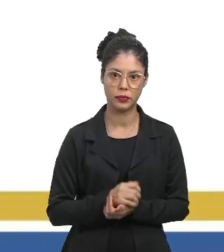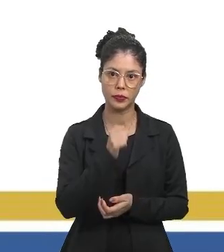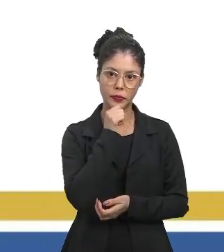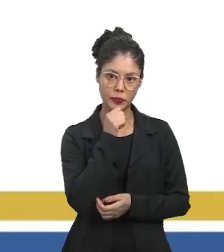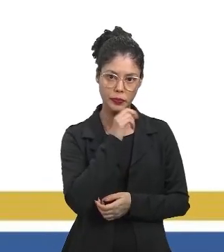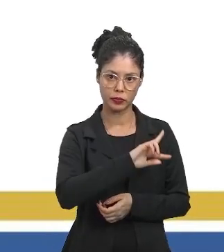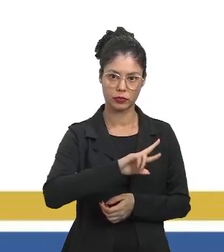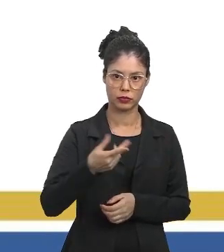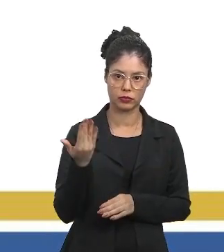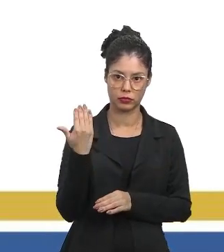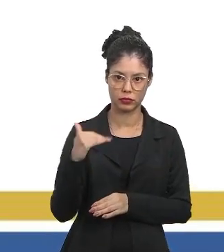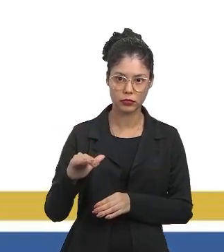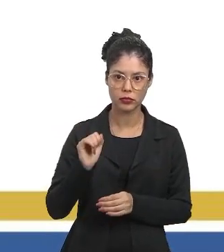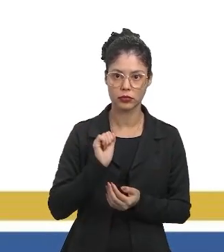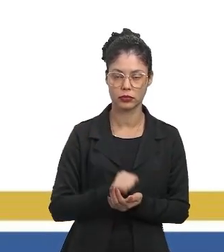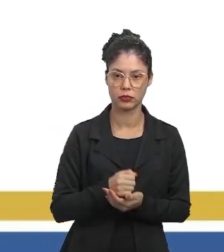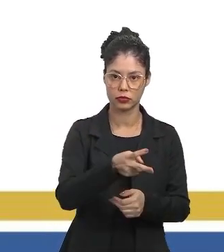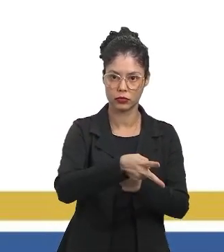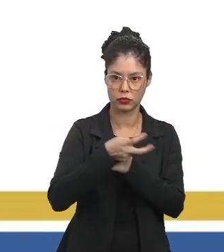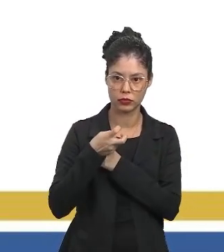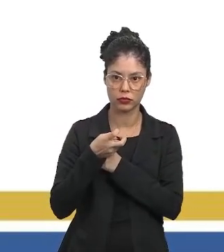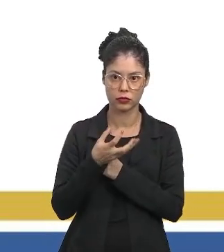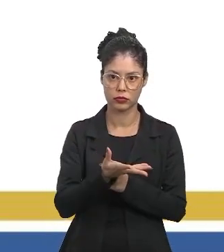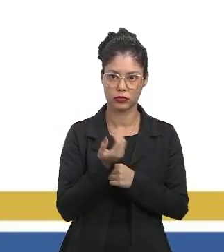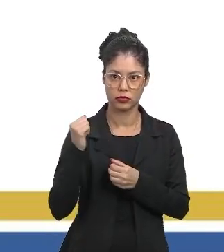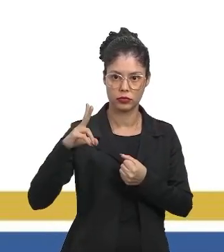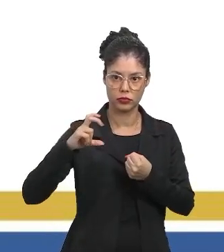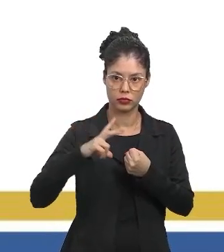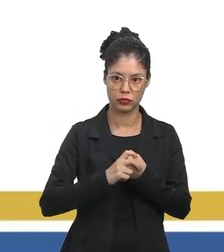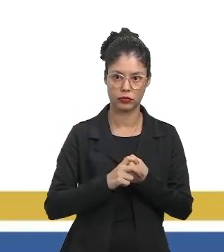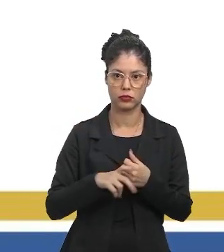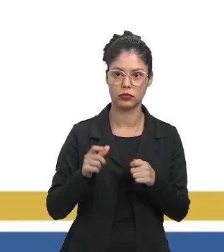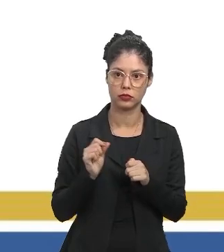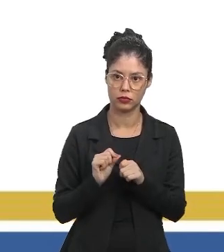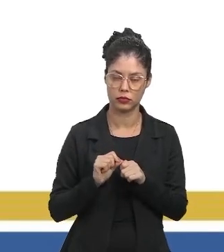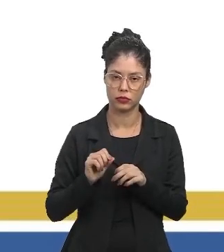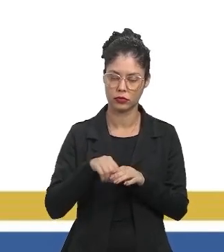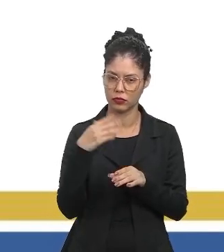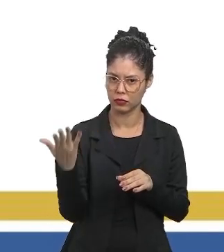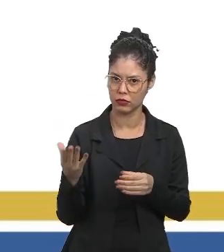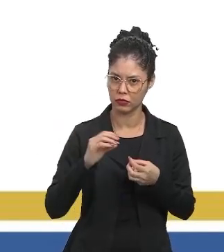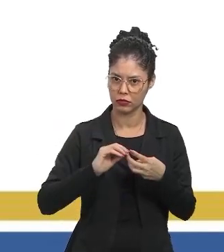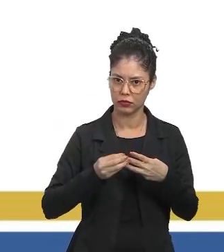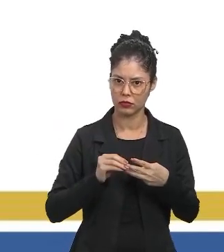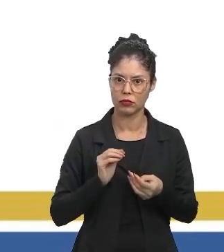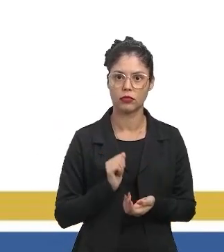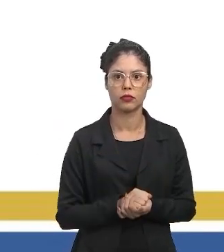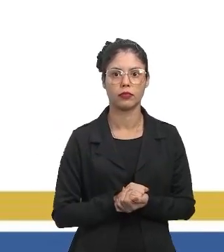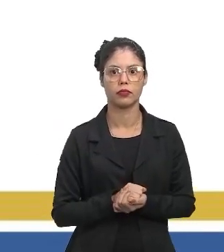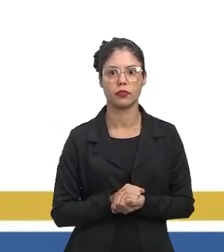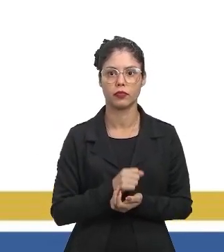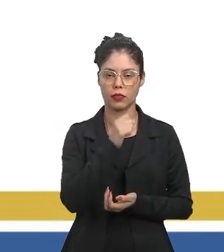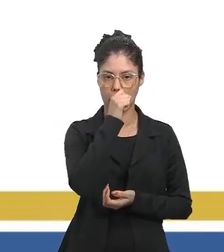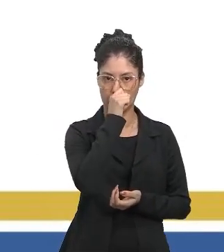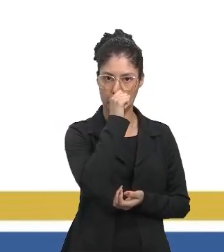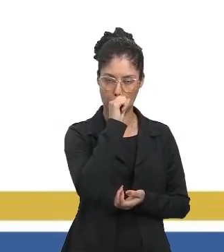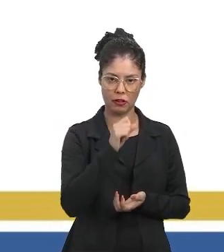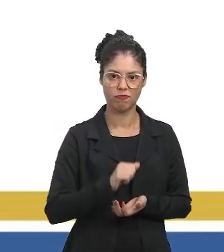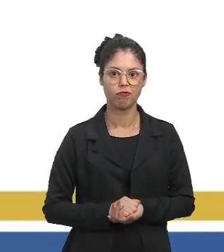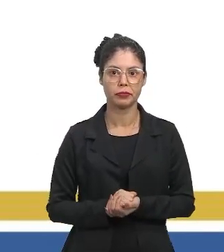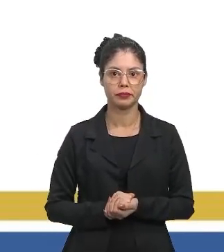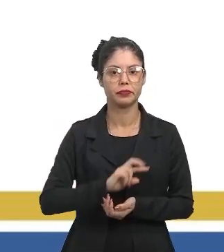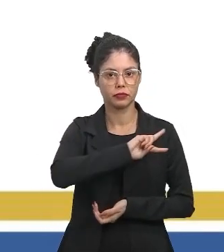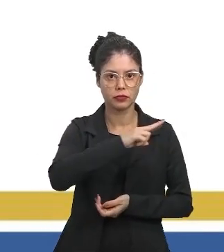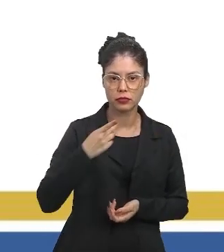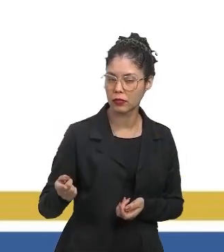RNA mensageiro como sequestrador do vírus para o meio extracelular. O